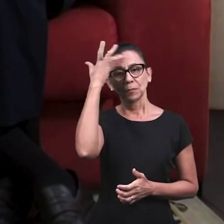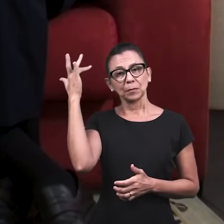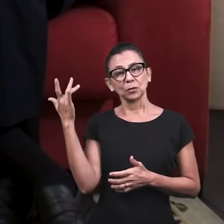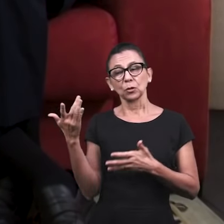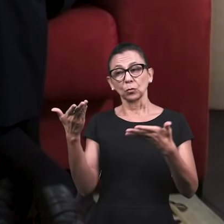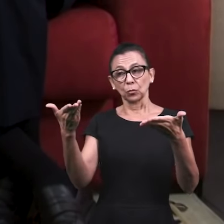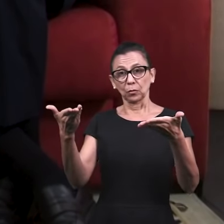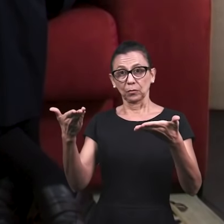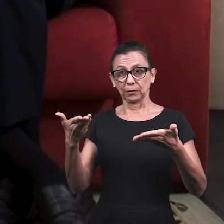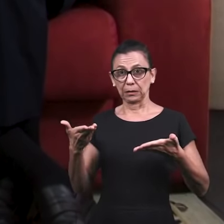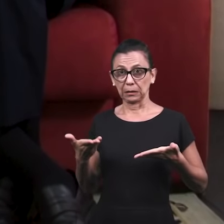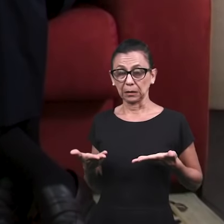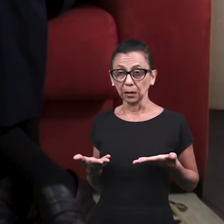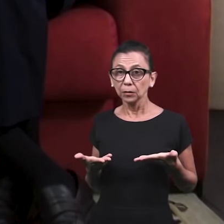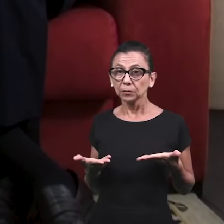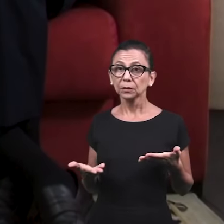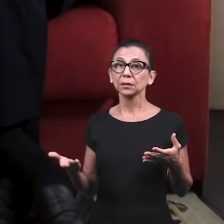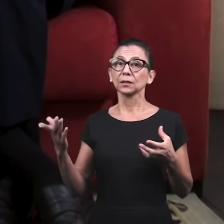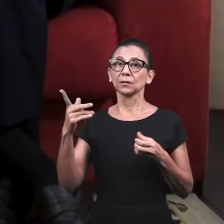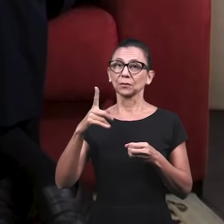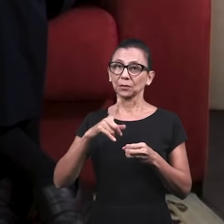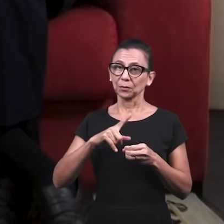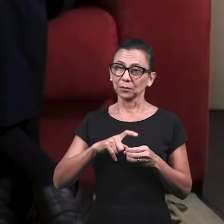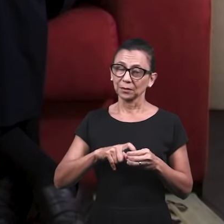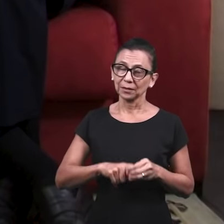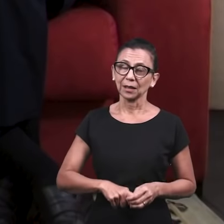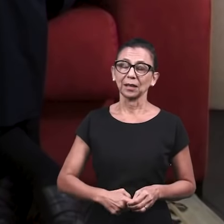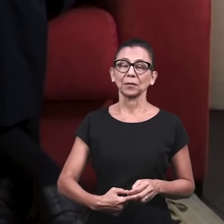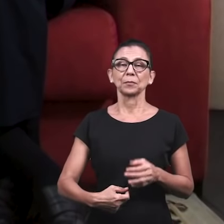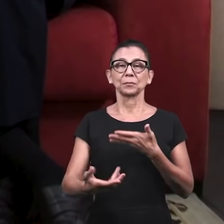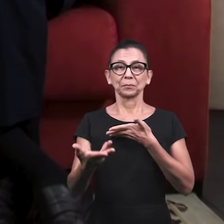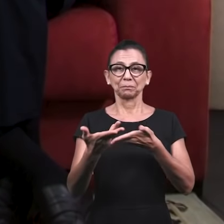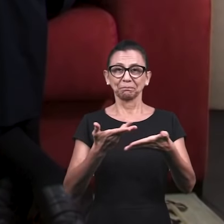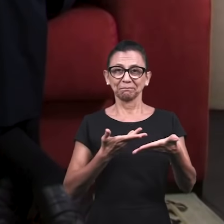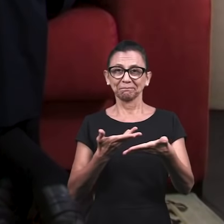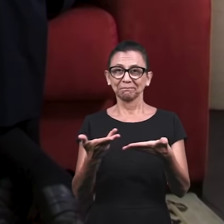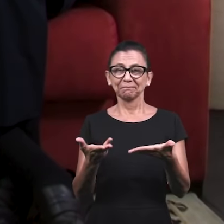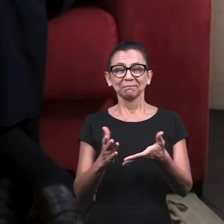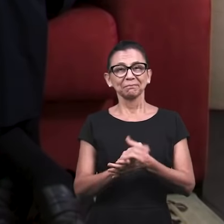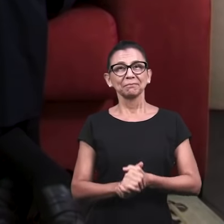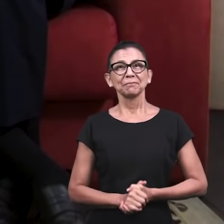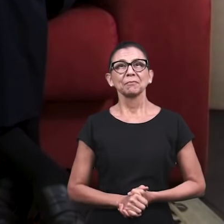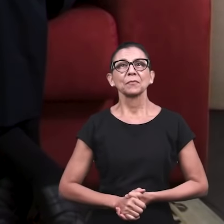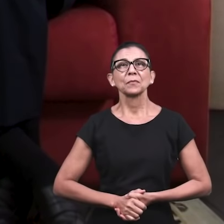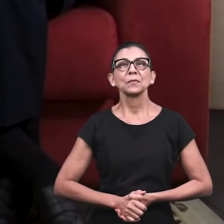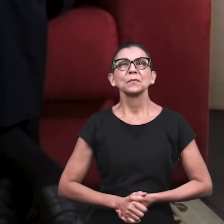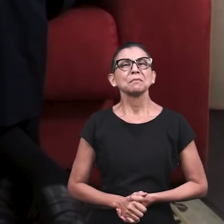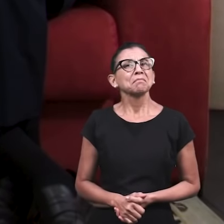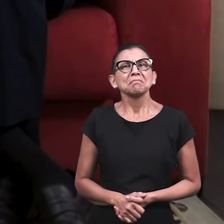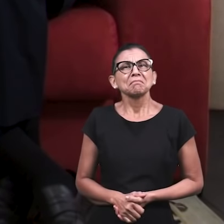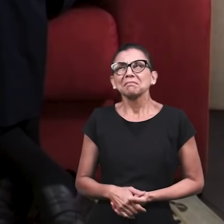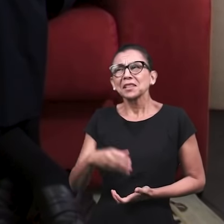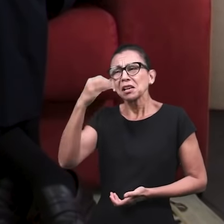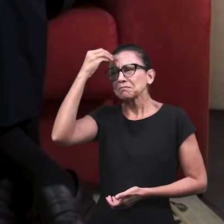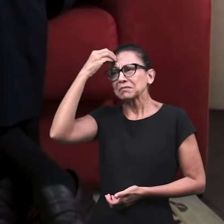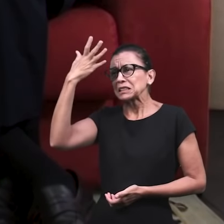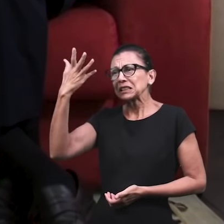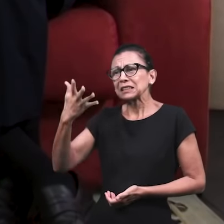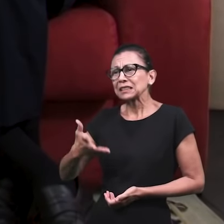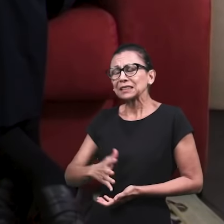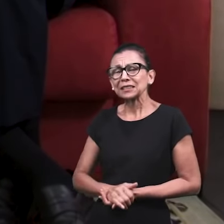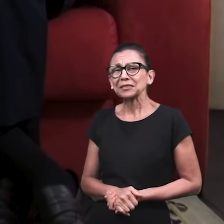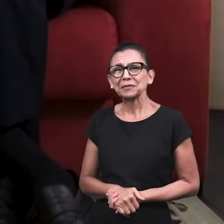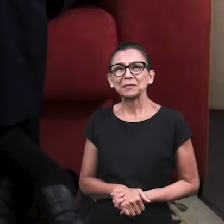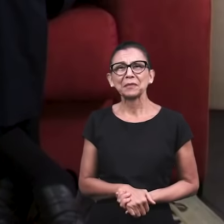que recebemos que eles retornarão para participar conosco aqui. Então, fechamos a edição, e eu nem tinha lembrança disso, né?